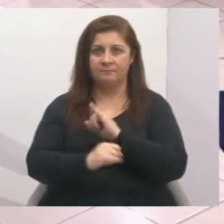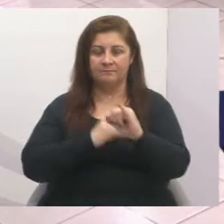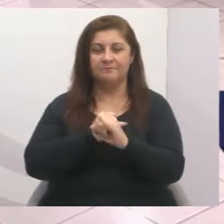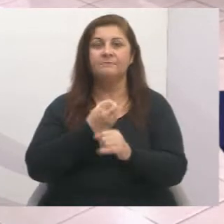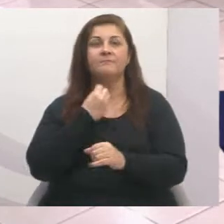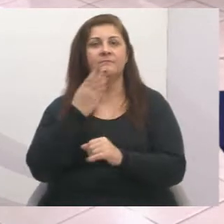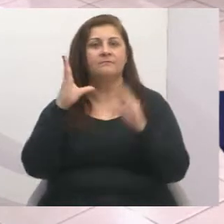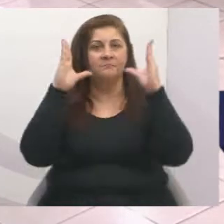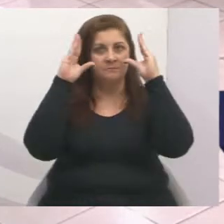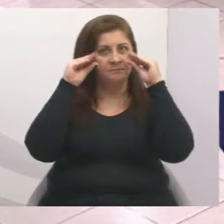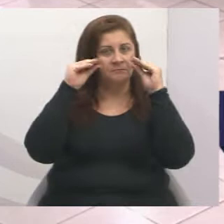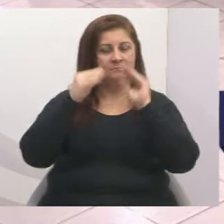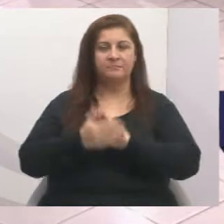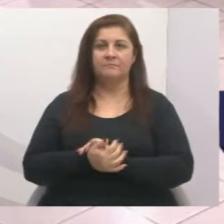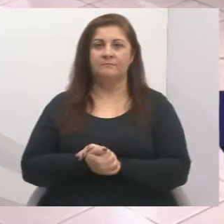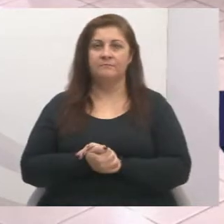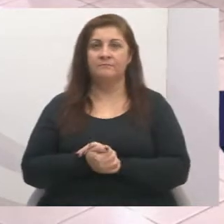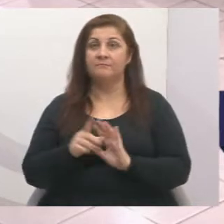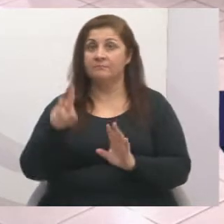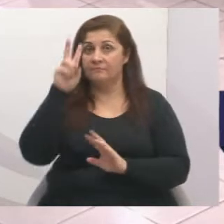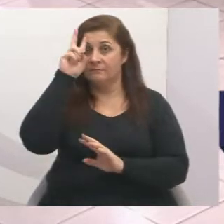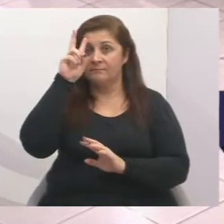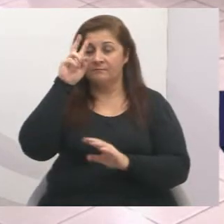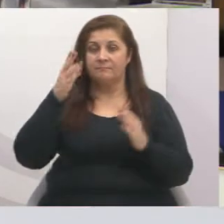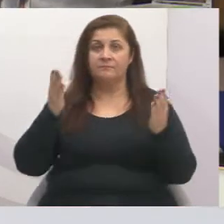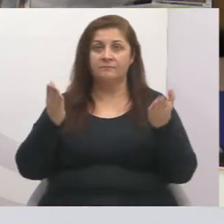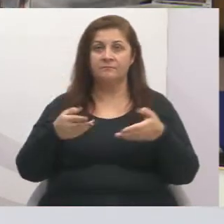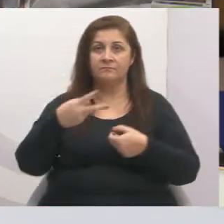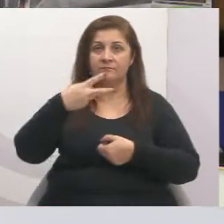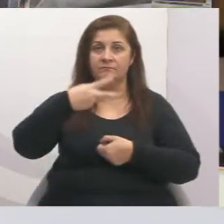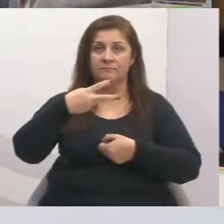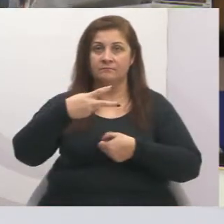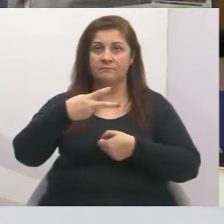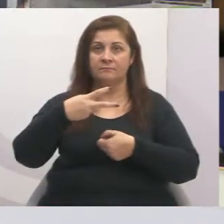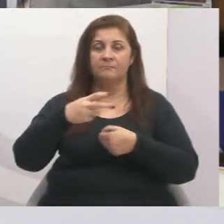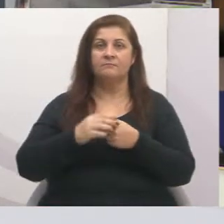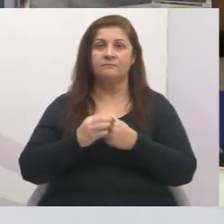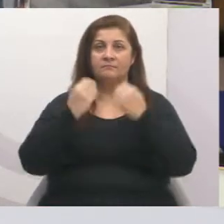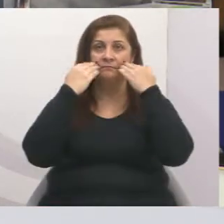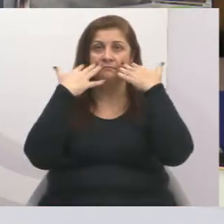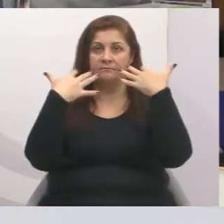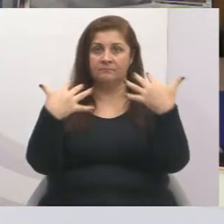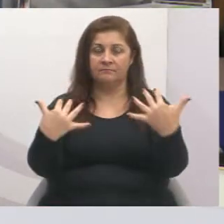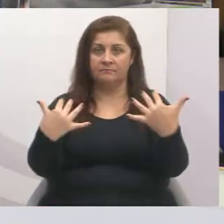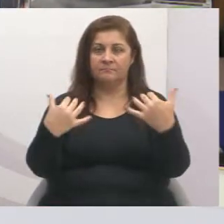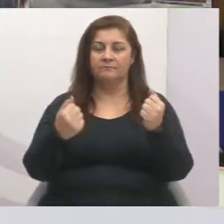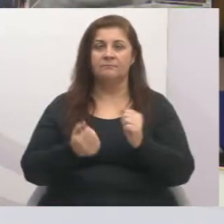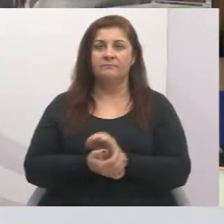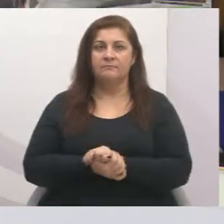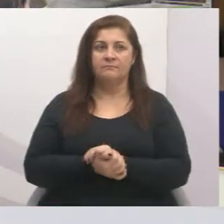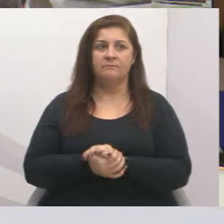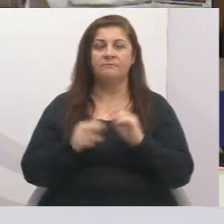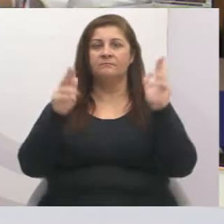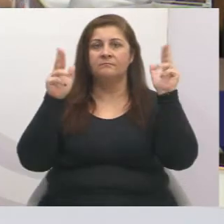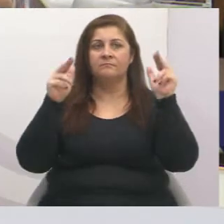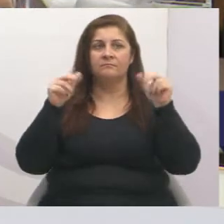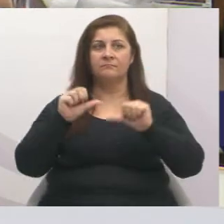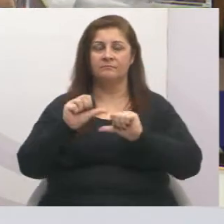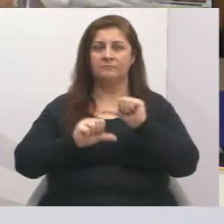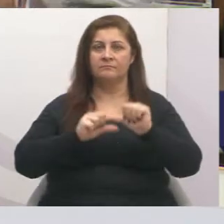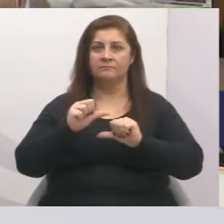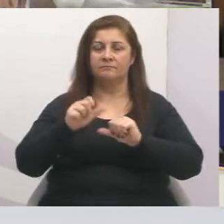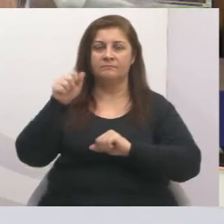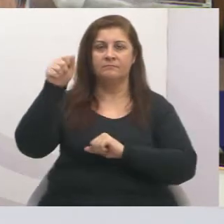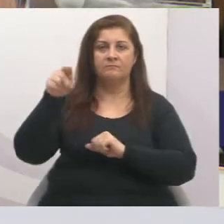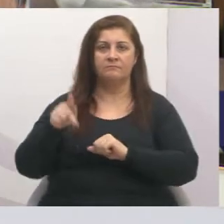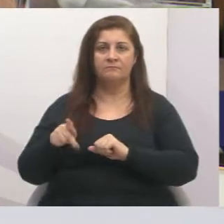boa noite. Só lembrando que esta é a segunda audiência pública que a gente está fazendo sobre a reforma do Instituto de